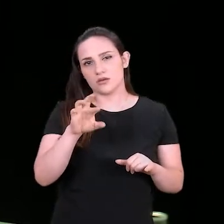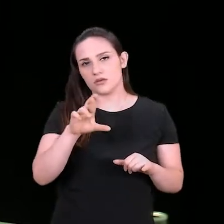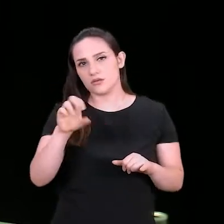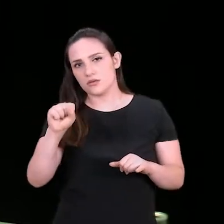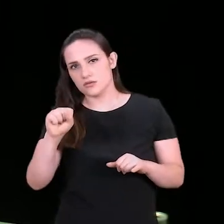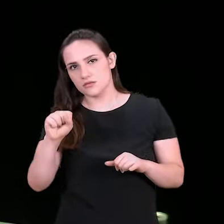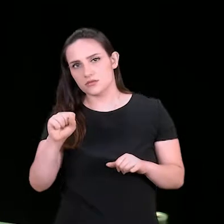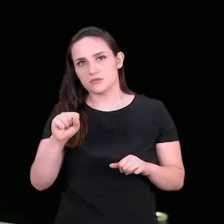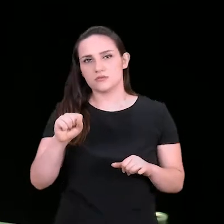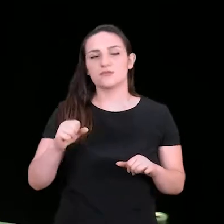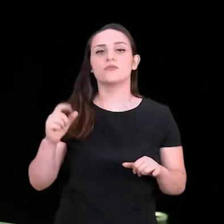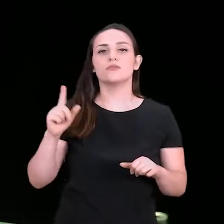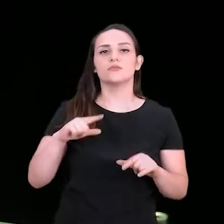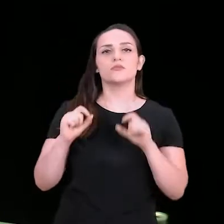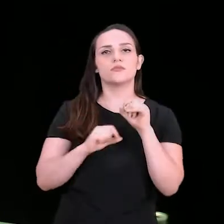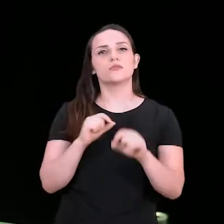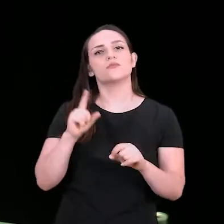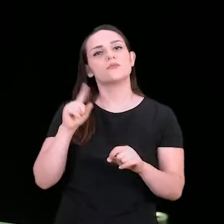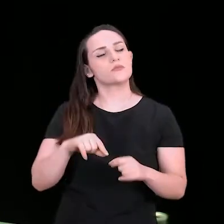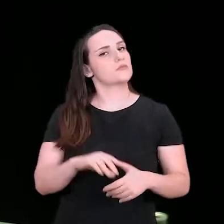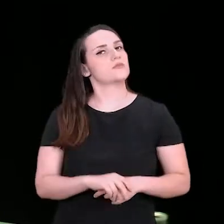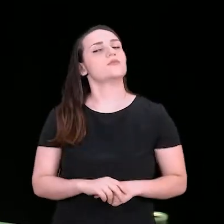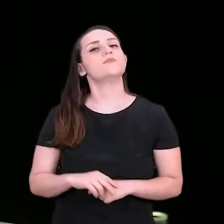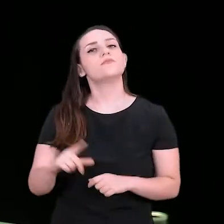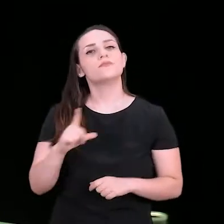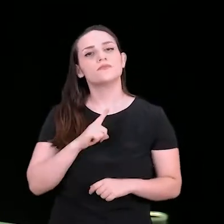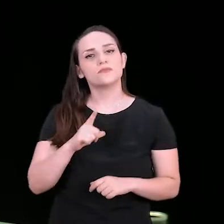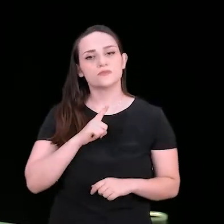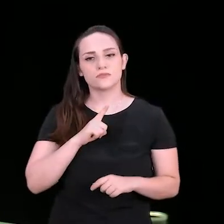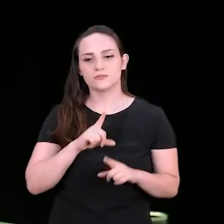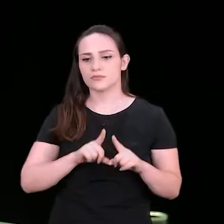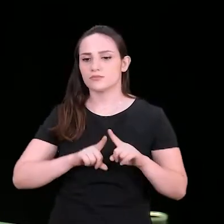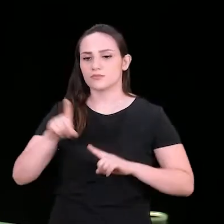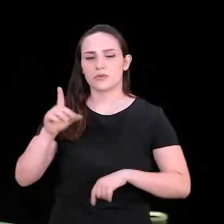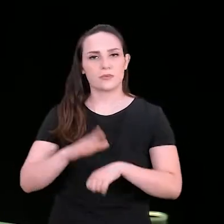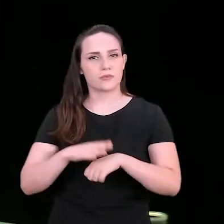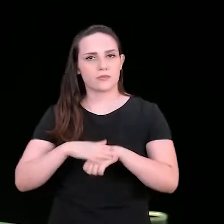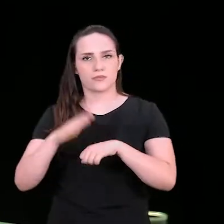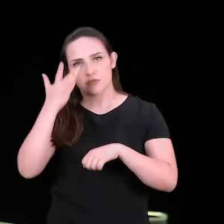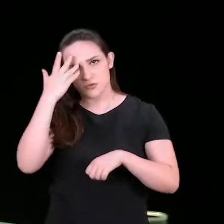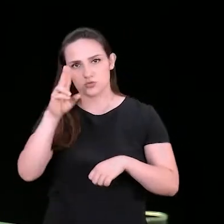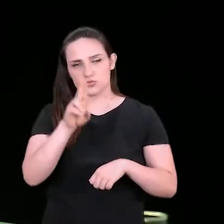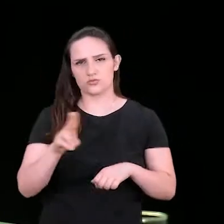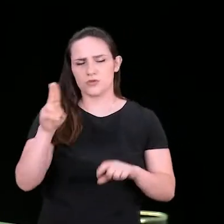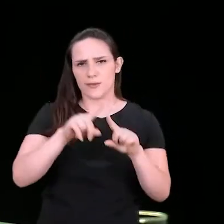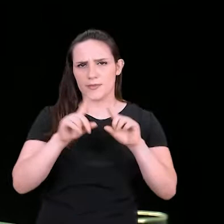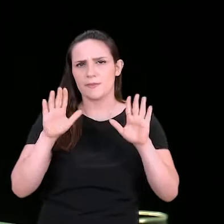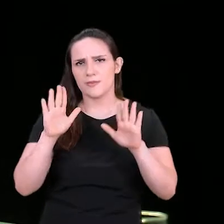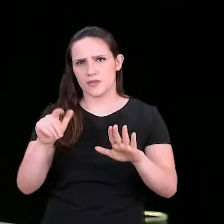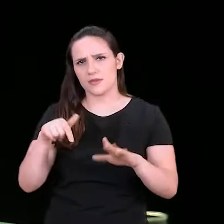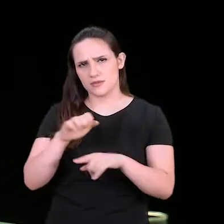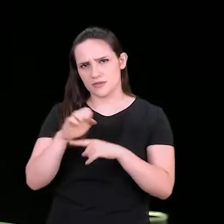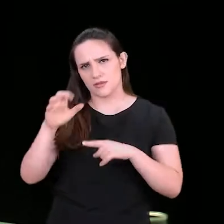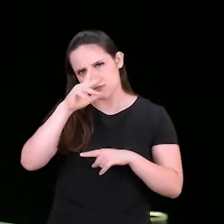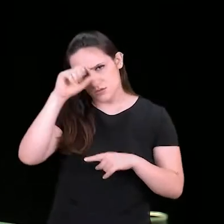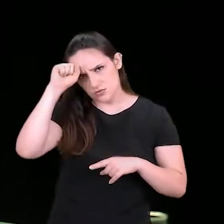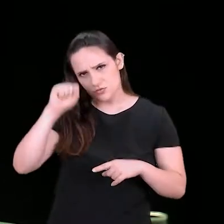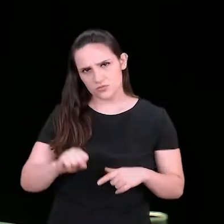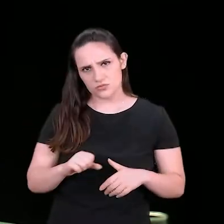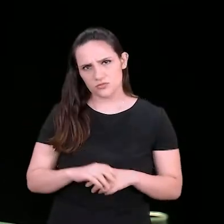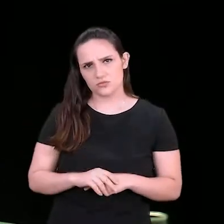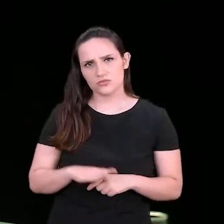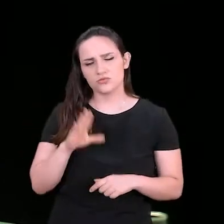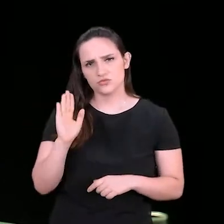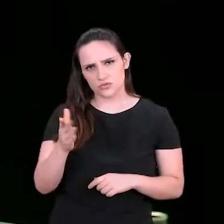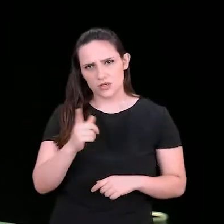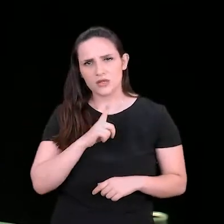Reuters, WhatsApp, Facebook e YouTube, nesse cenário, largam na frente na preferência dos usuários. E em Mato Grosso do Sul, será